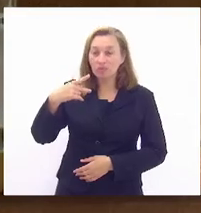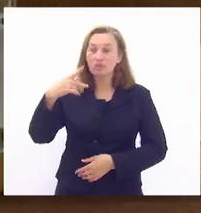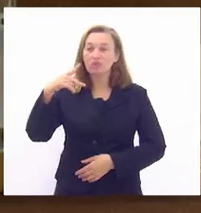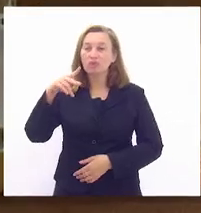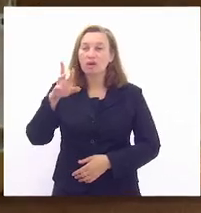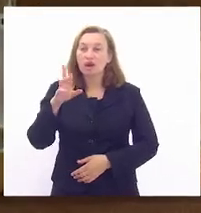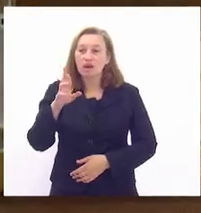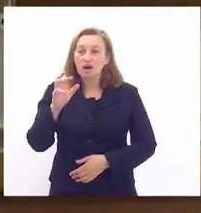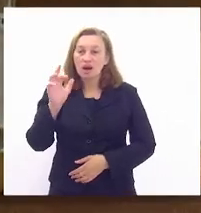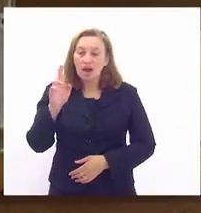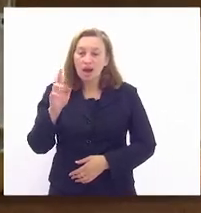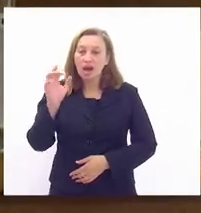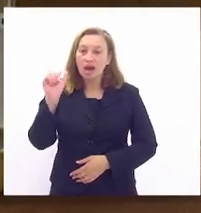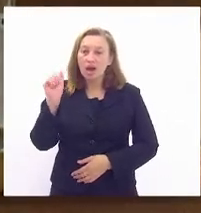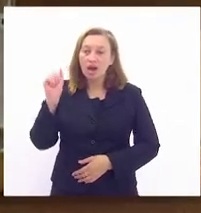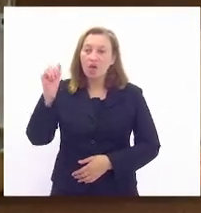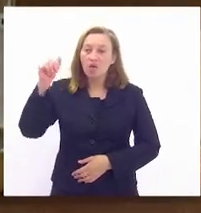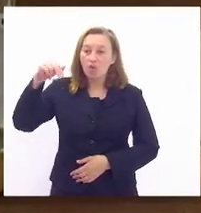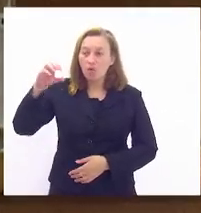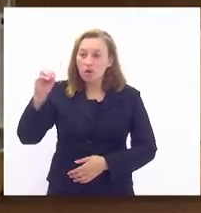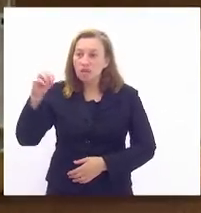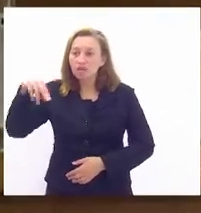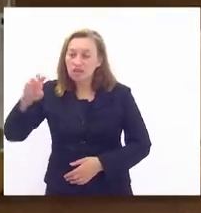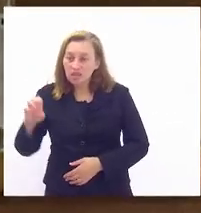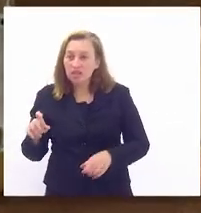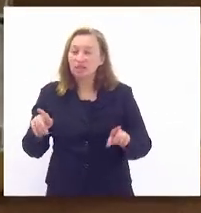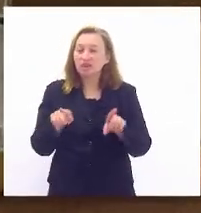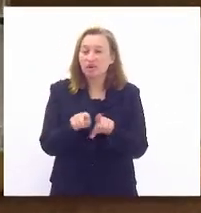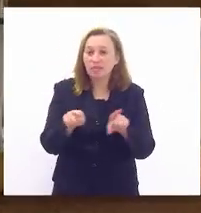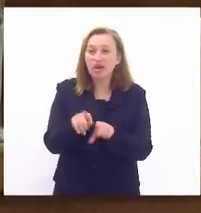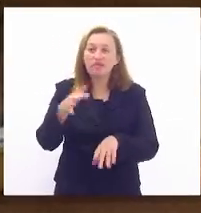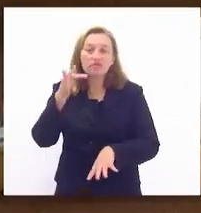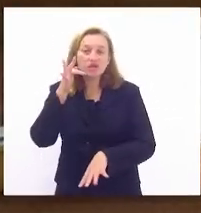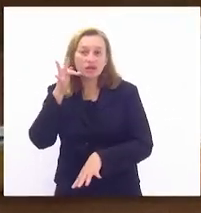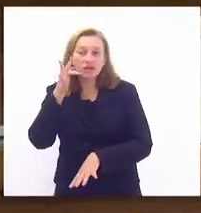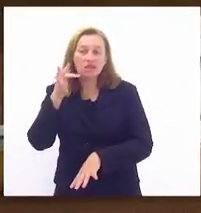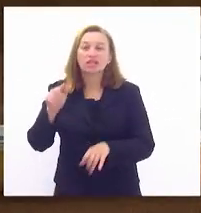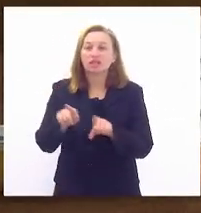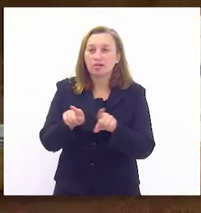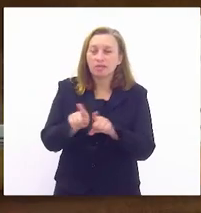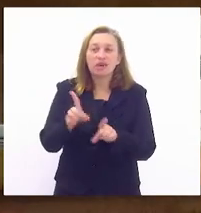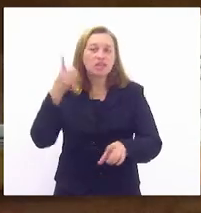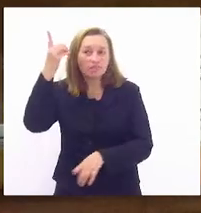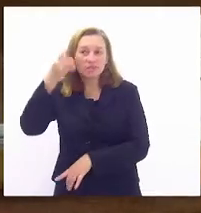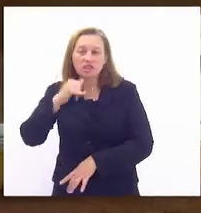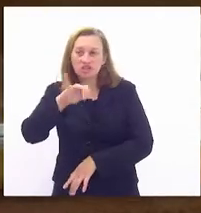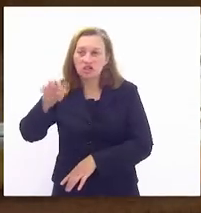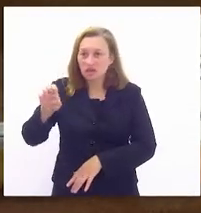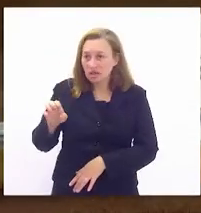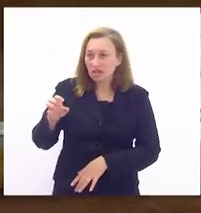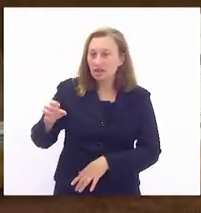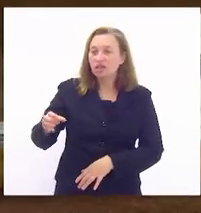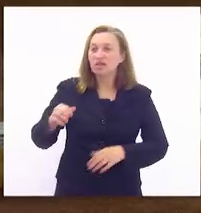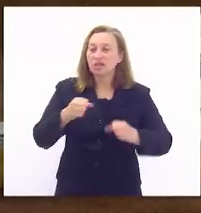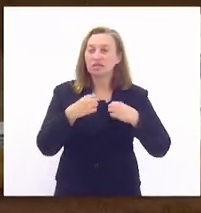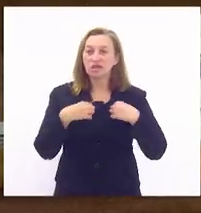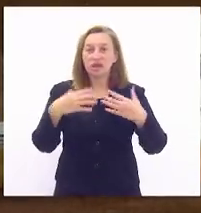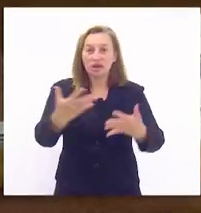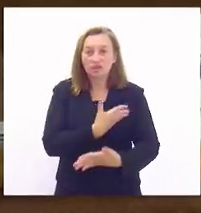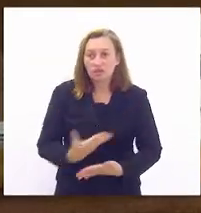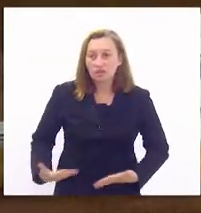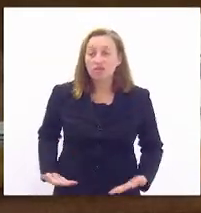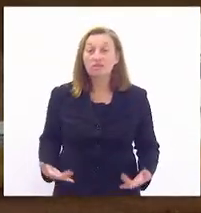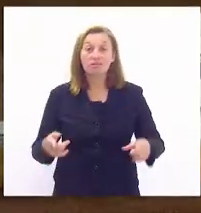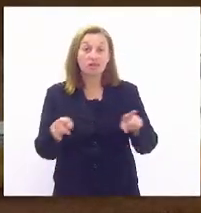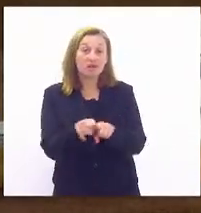Jari, também ao Jorge Felipe Neto pelo convite ao INEA para participar dessa audiência e também parabenizá-los,